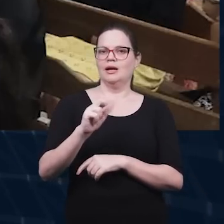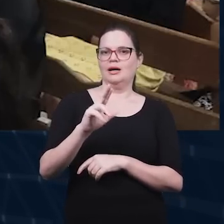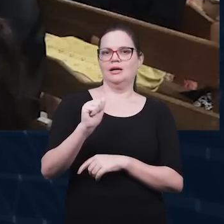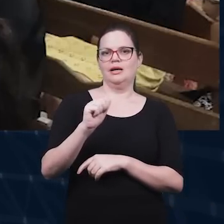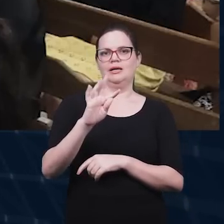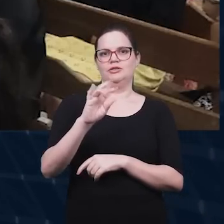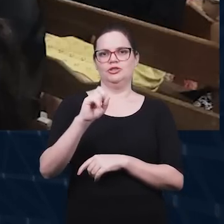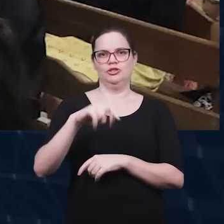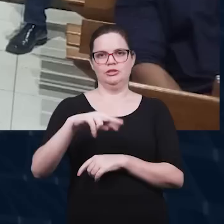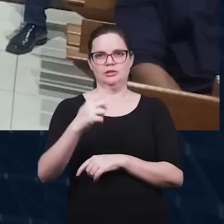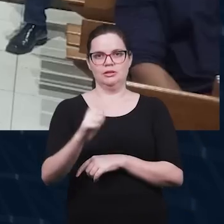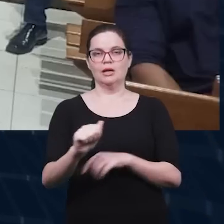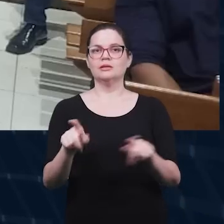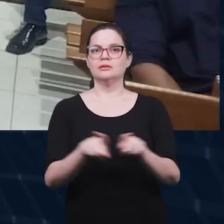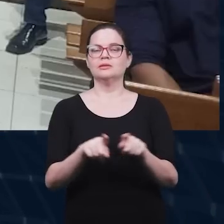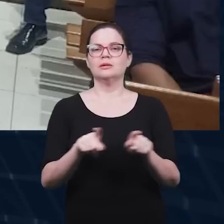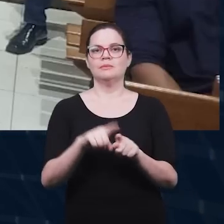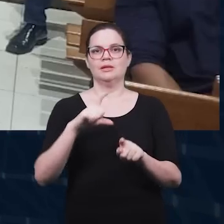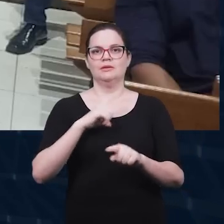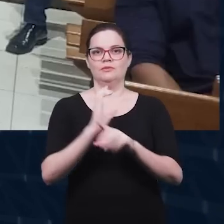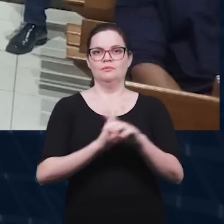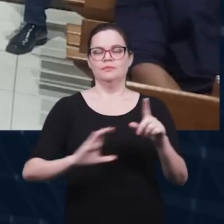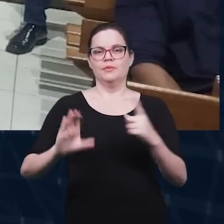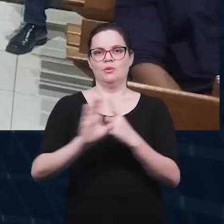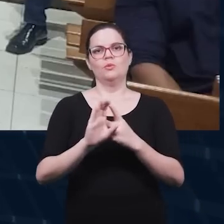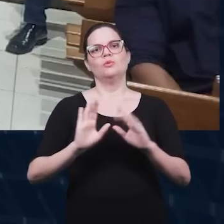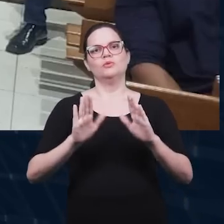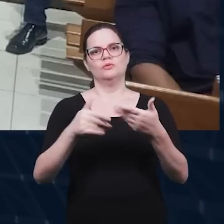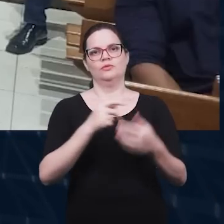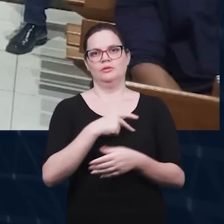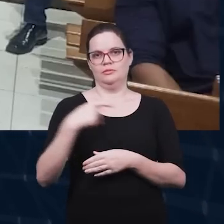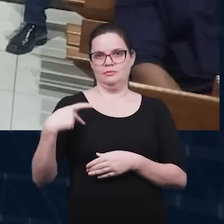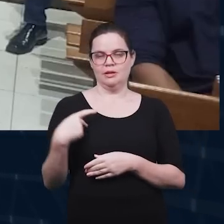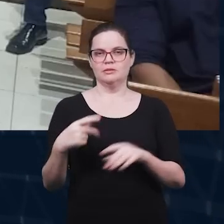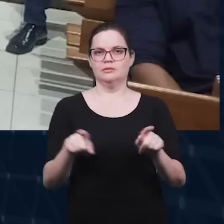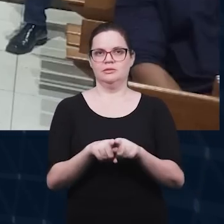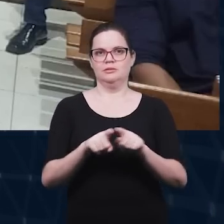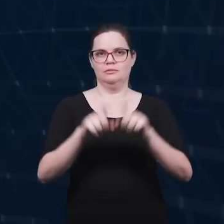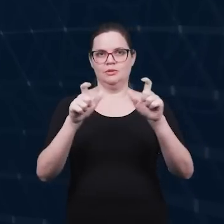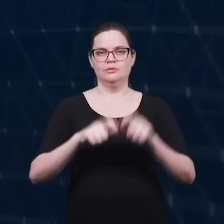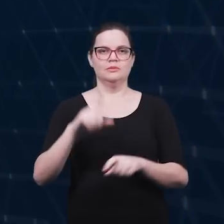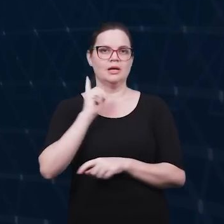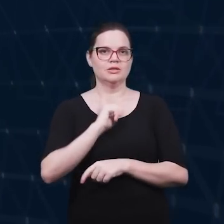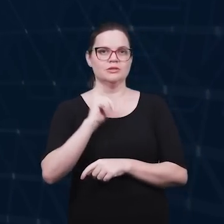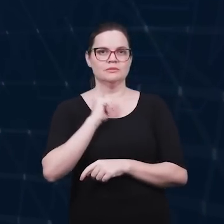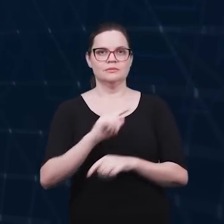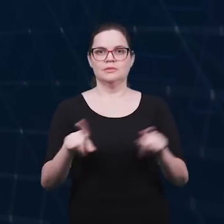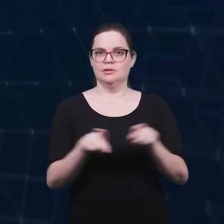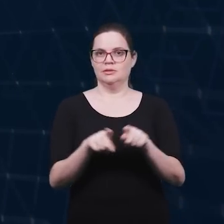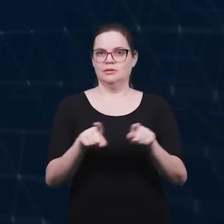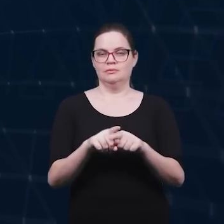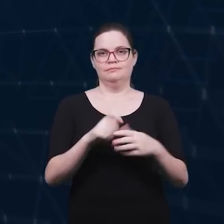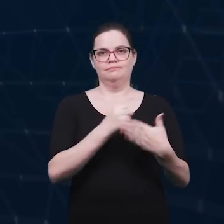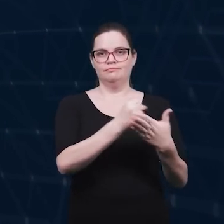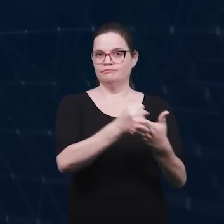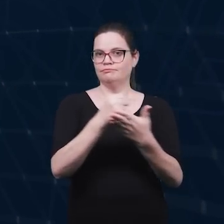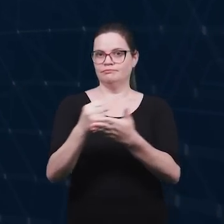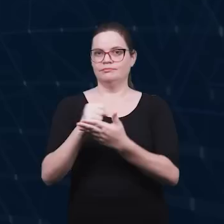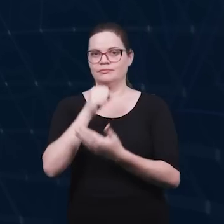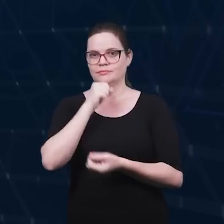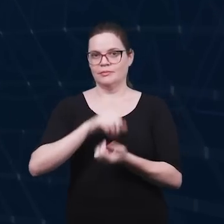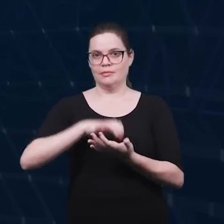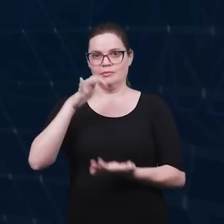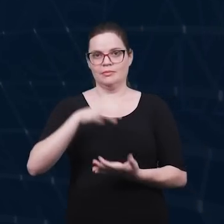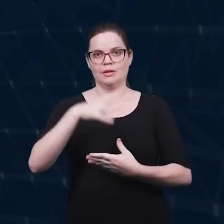dos pastores na igreja do Jardim das Rosas, em Ibirité, Minas Gerais. Trabalho de assistência aos idosos agora